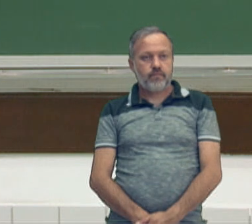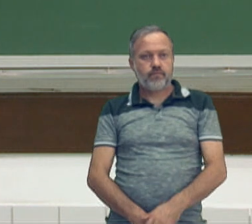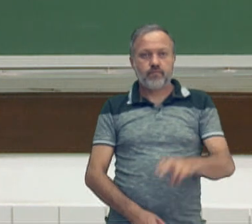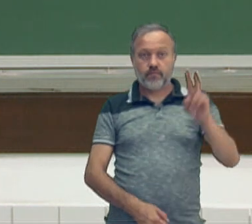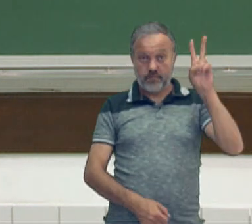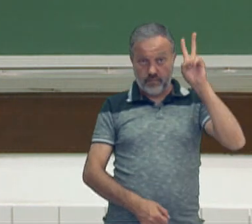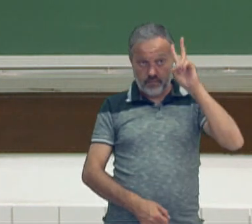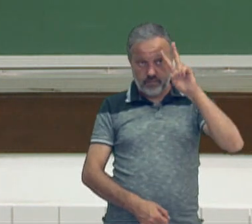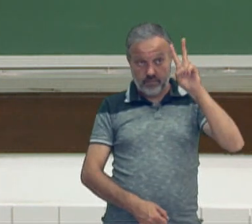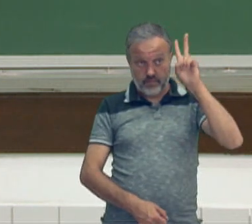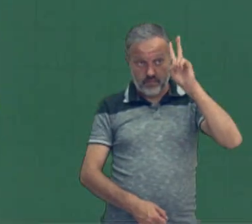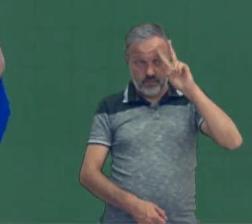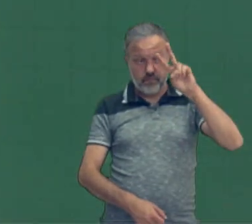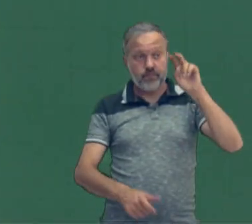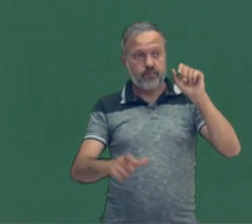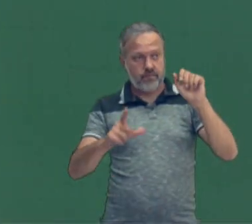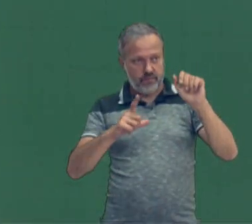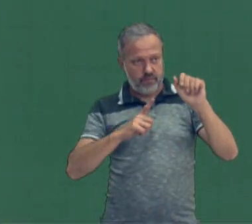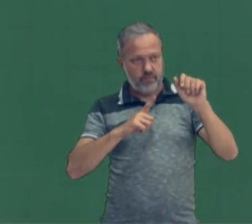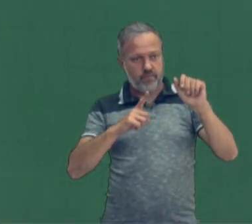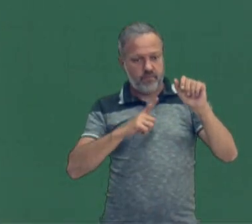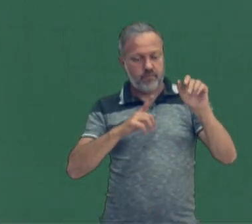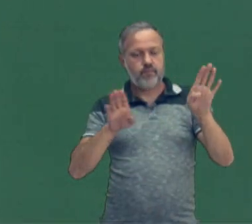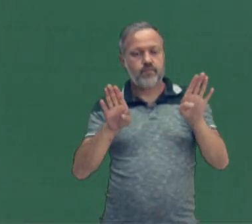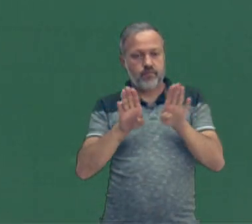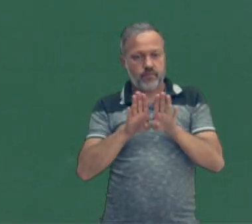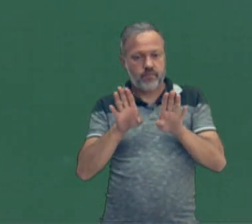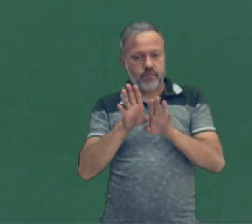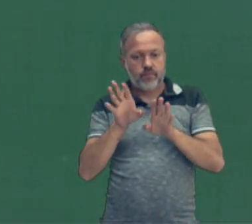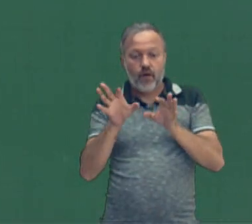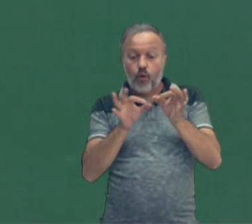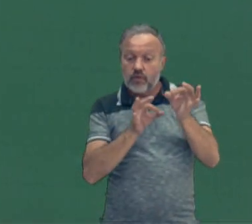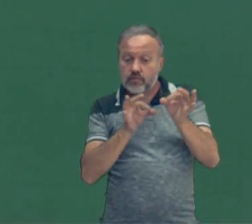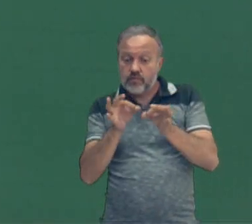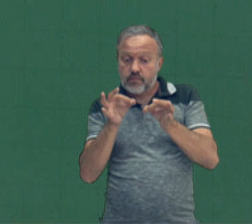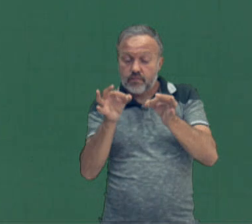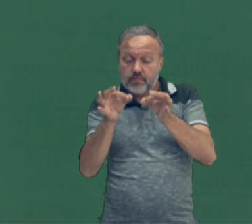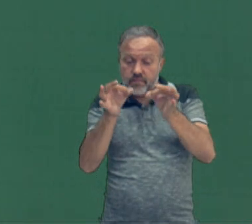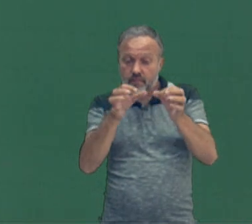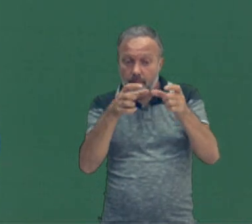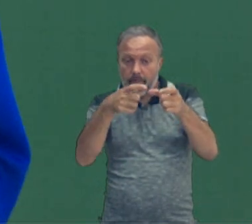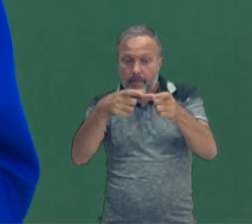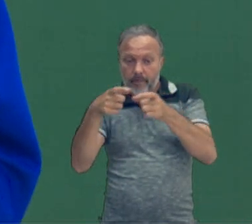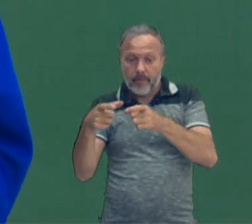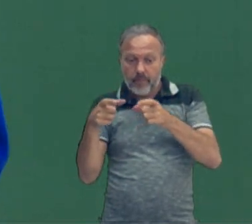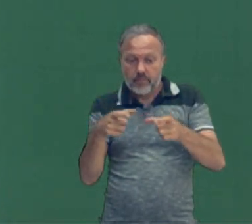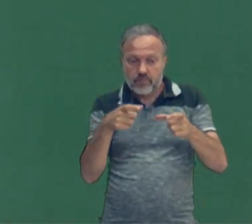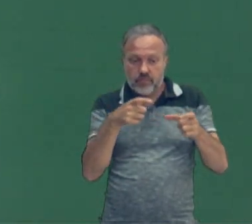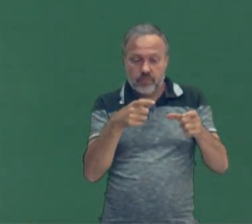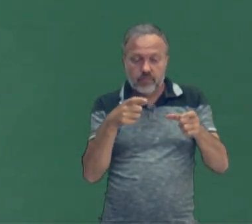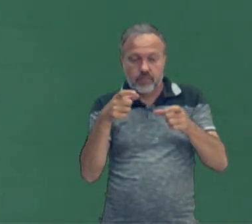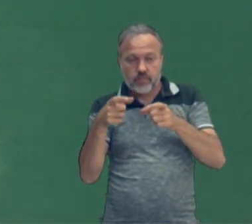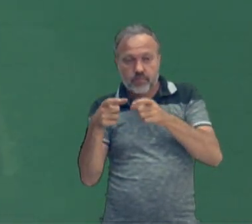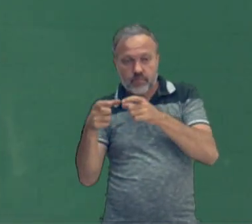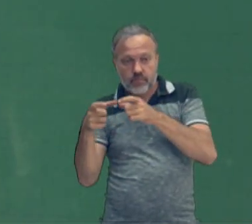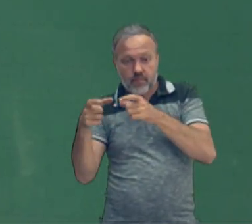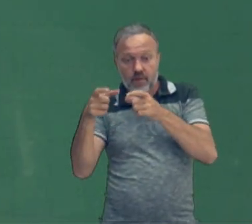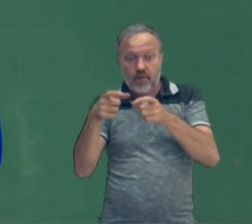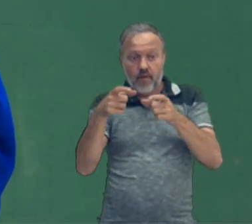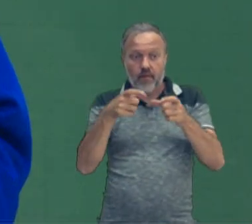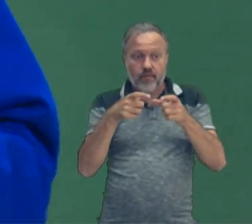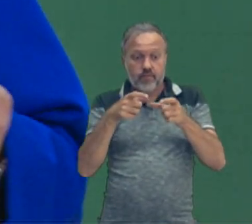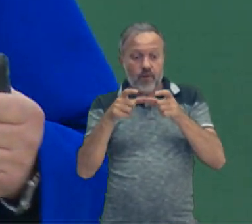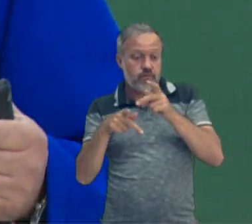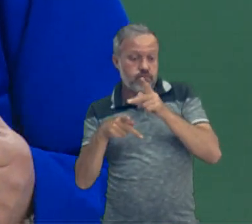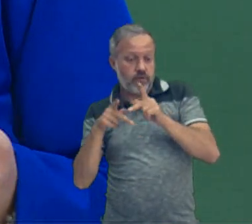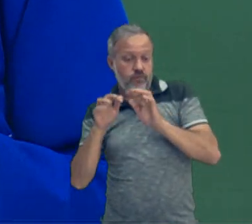há pouco que uma outra forma de regionalização, né, tem a ver com a colonização. E que dentro do processo migratório,